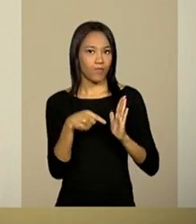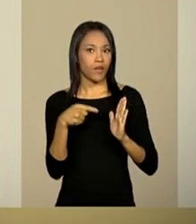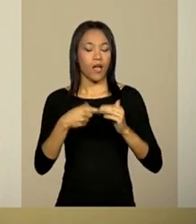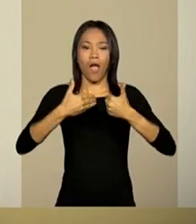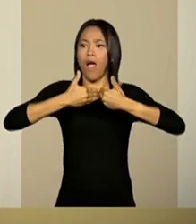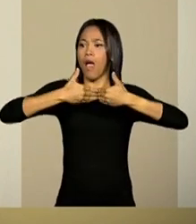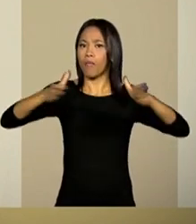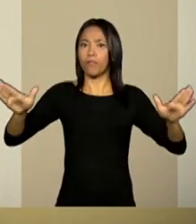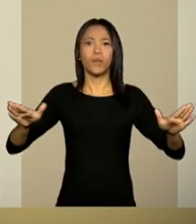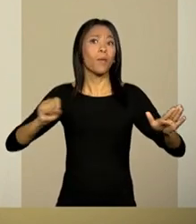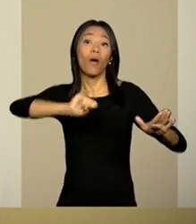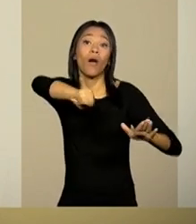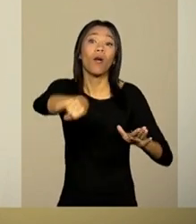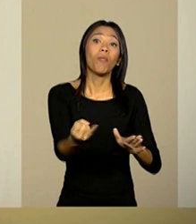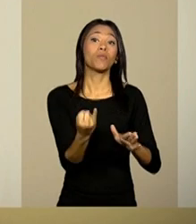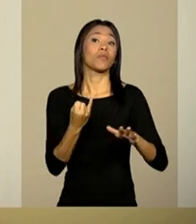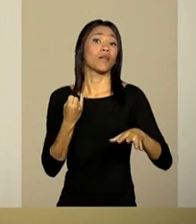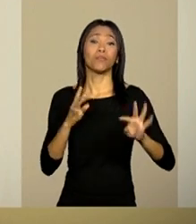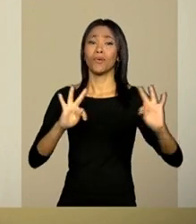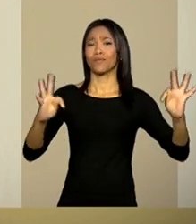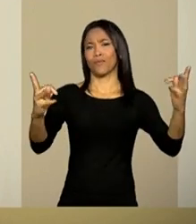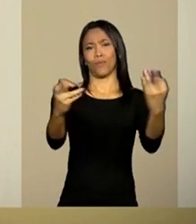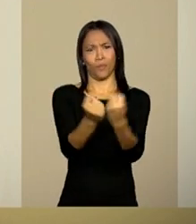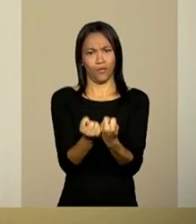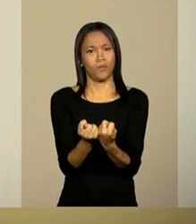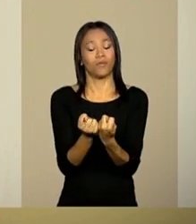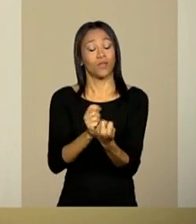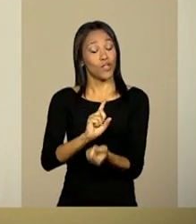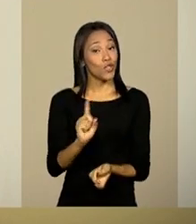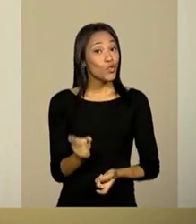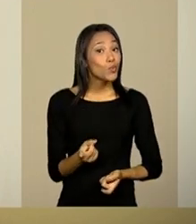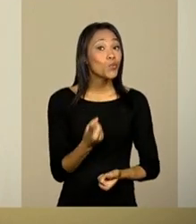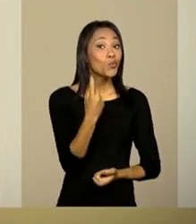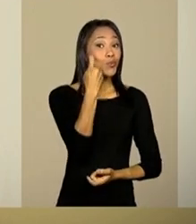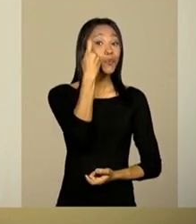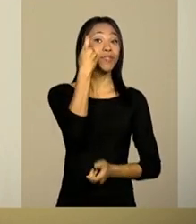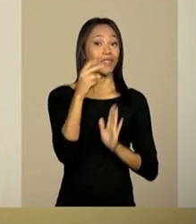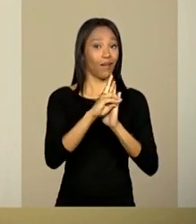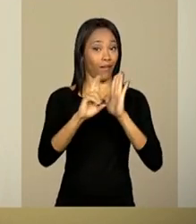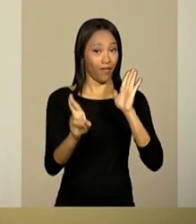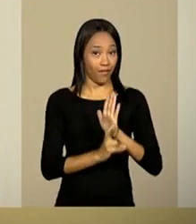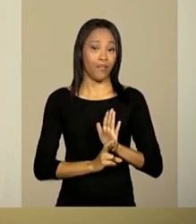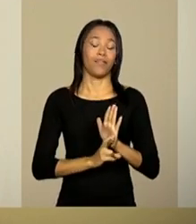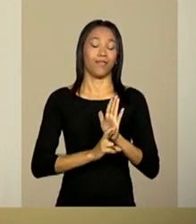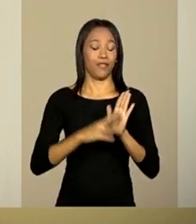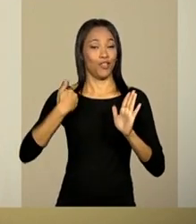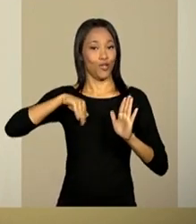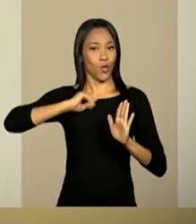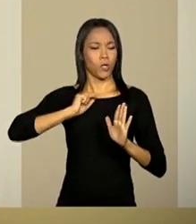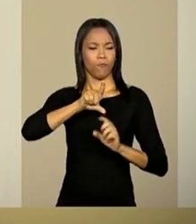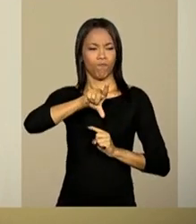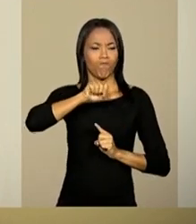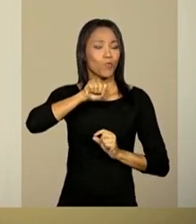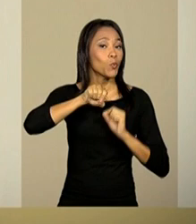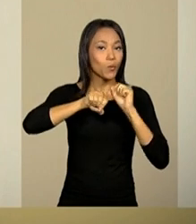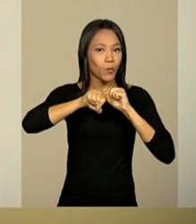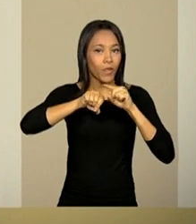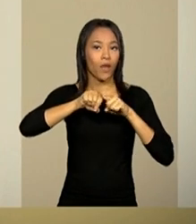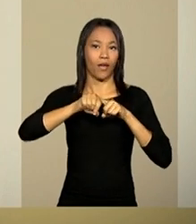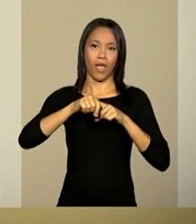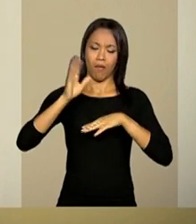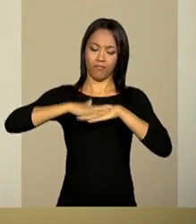abrimos essa oportunidade para todo mundo e o único critério que empregamos para escolher alguém é o do